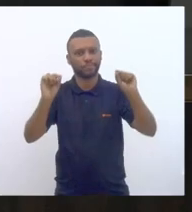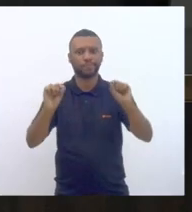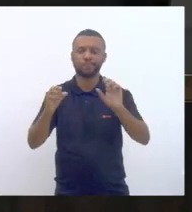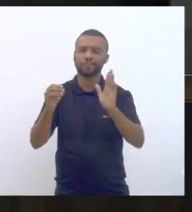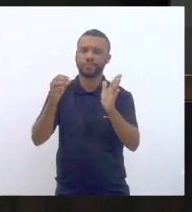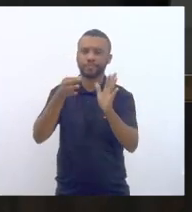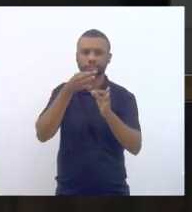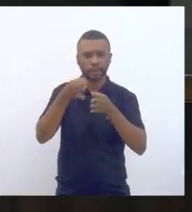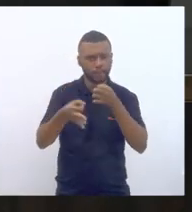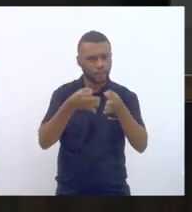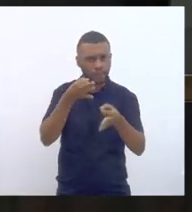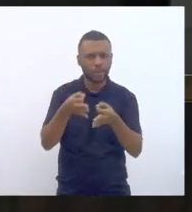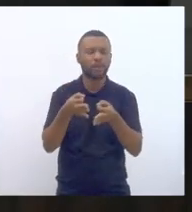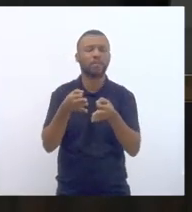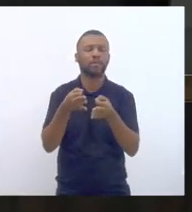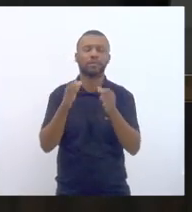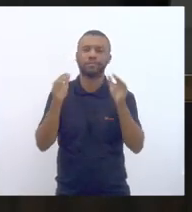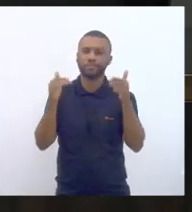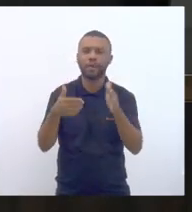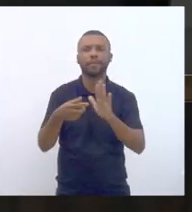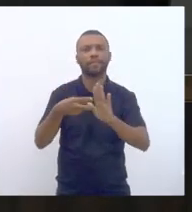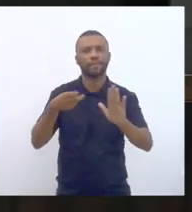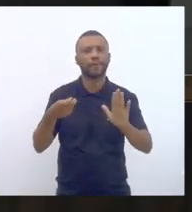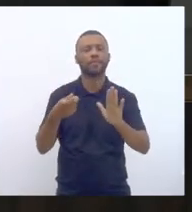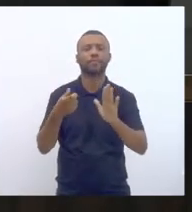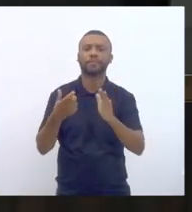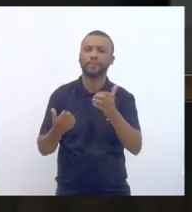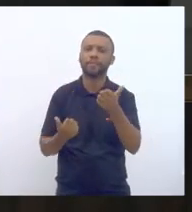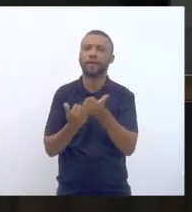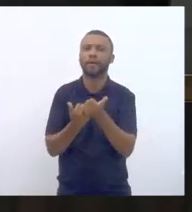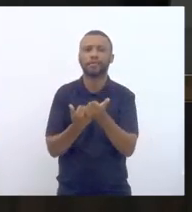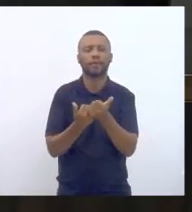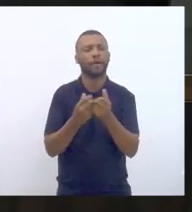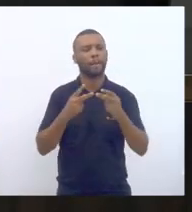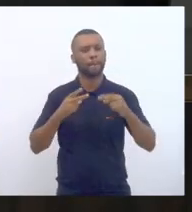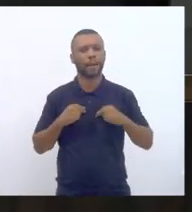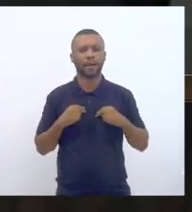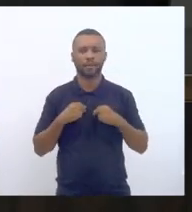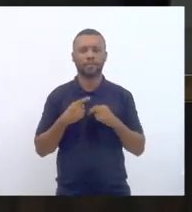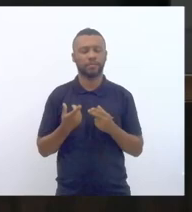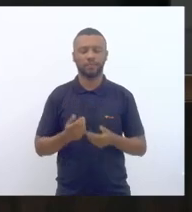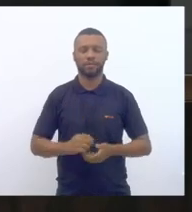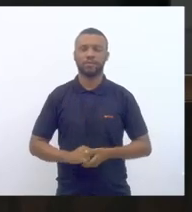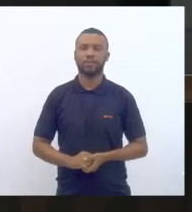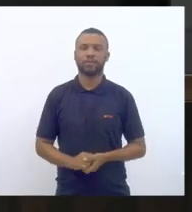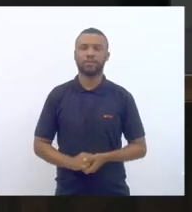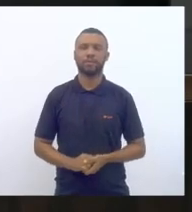de Emendas Constitucionais e veto favorável ao mérito, relator deputado Marcelo Dino.